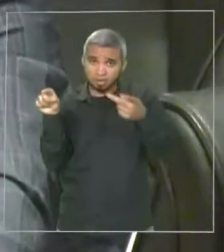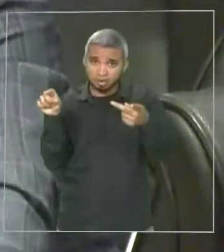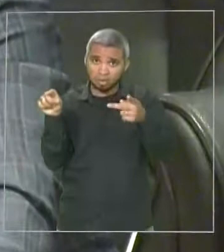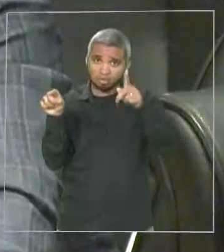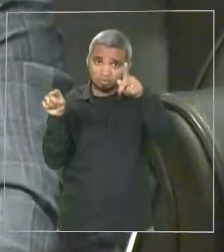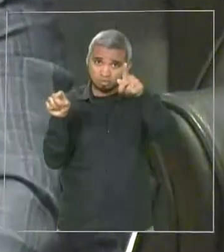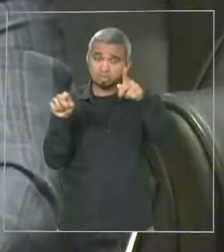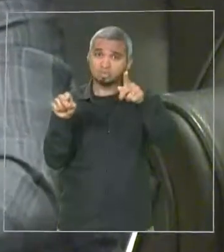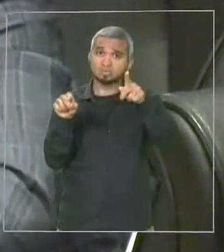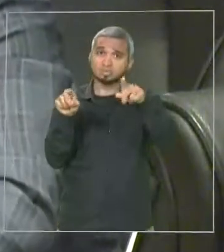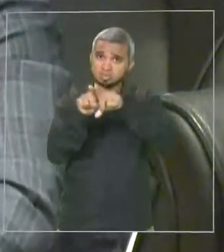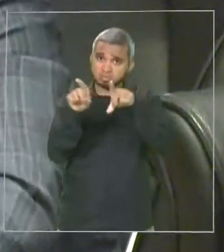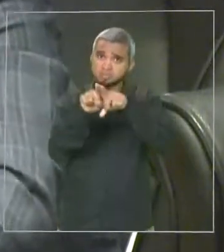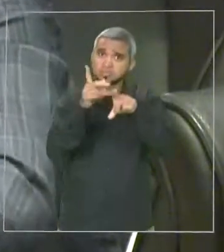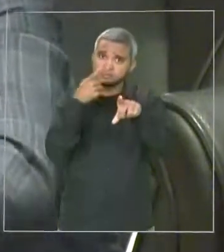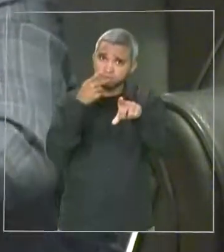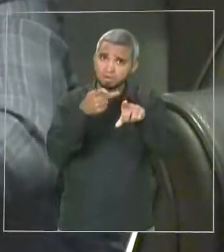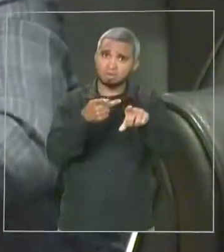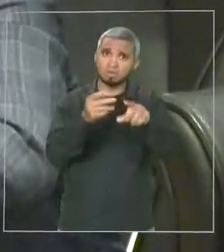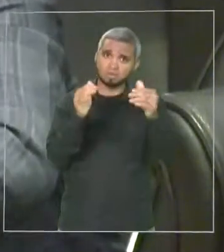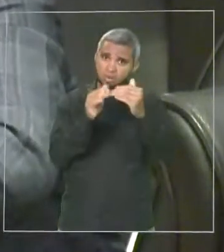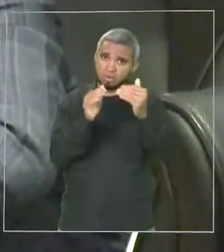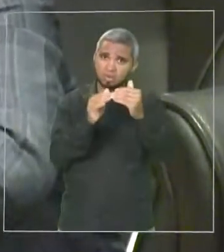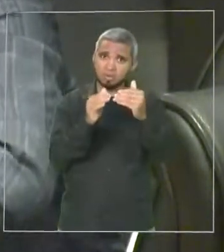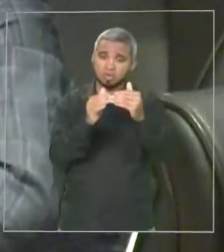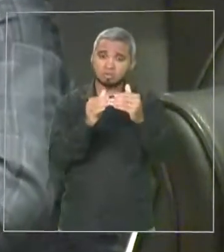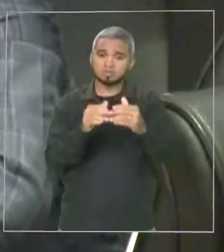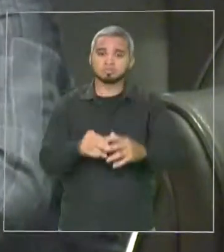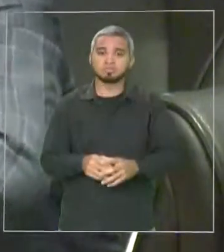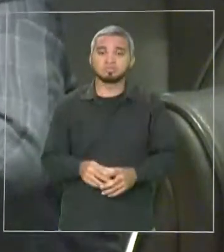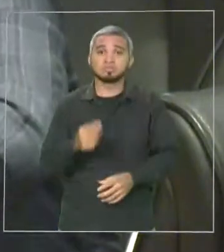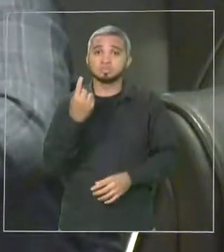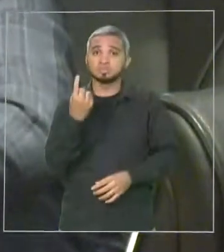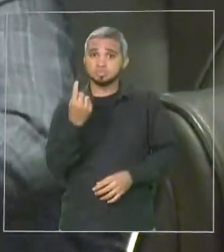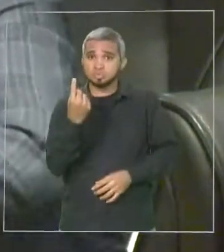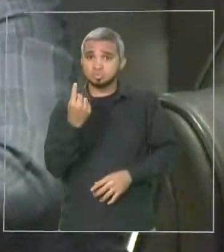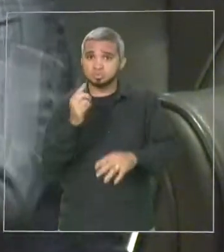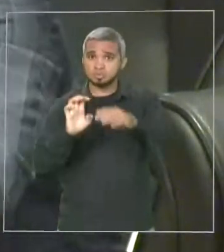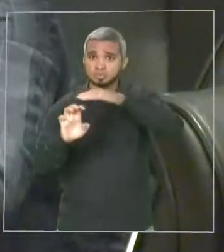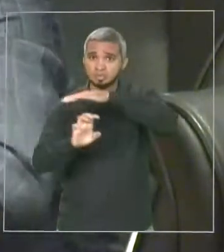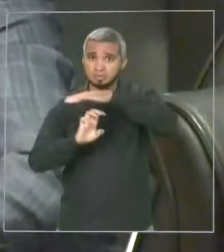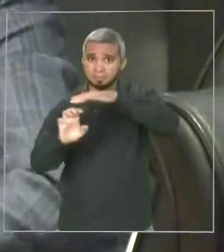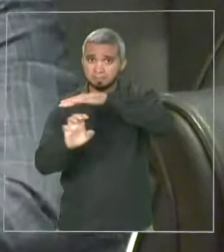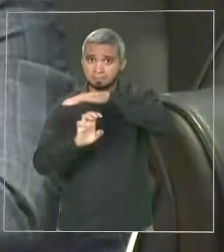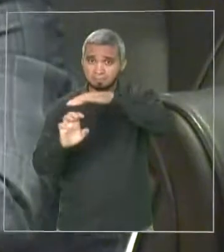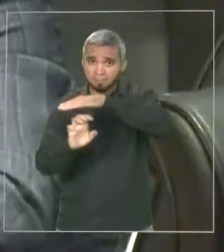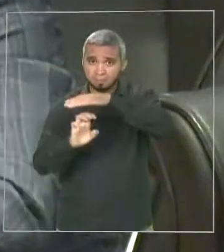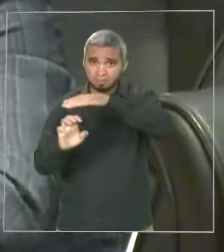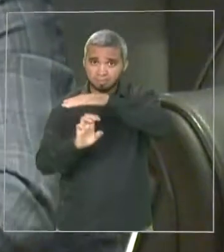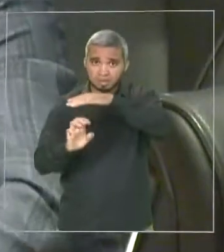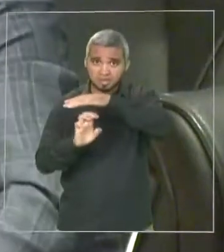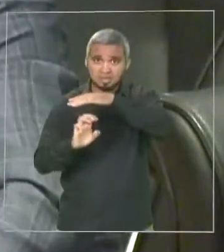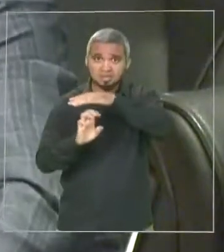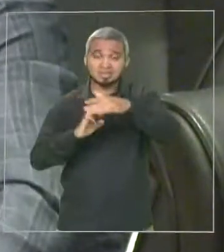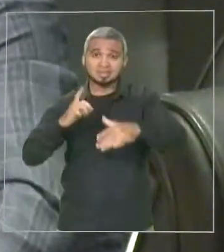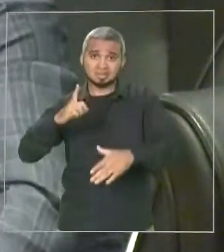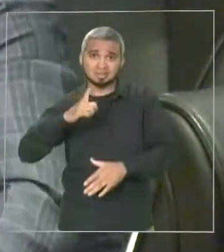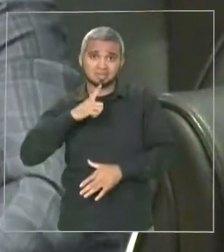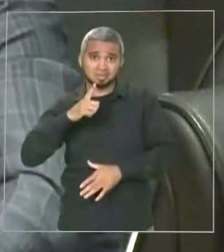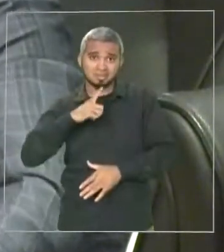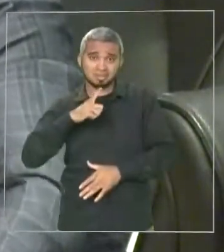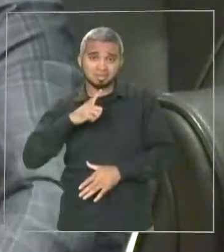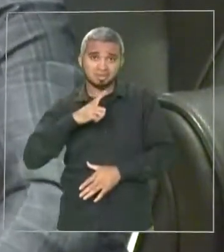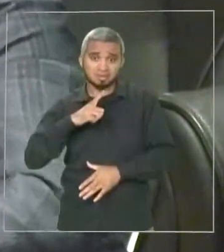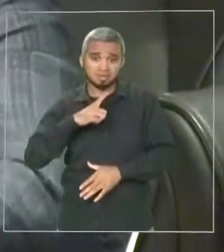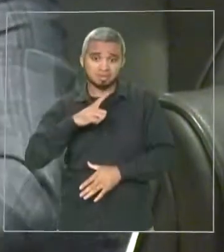acabou de repetir, que uma empresa que tinha como objeto,